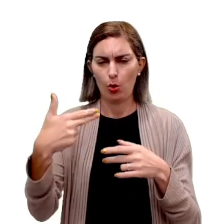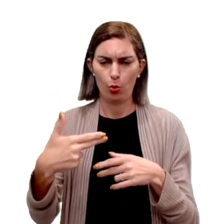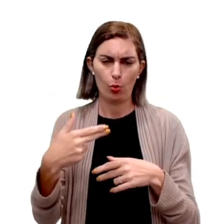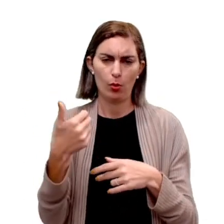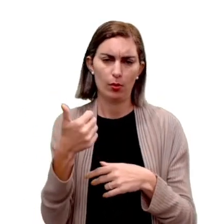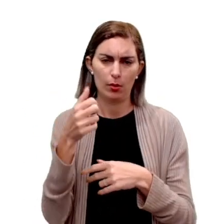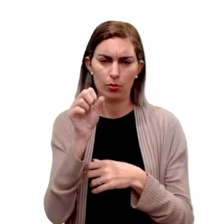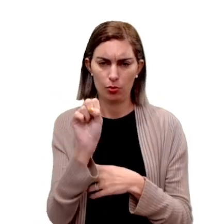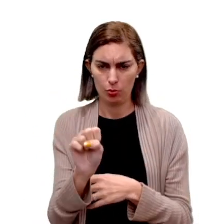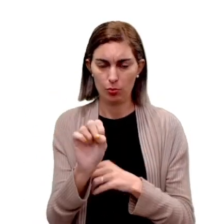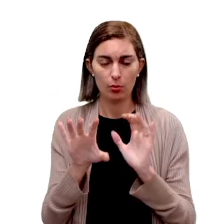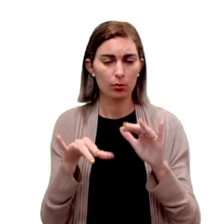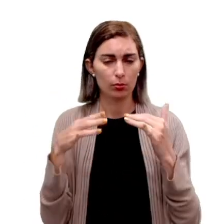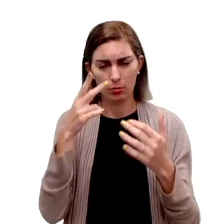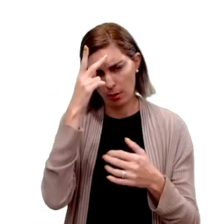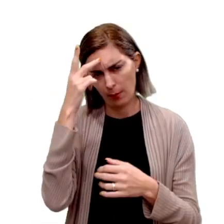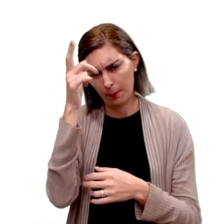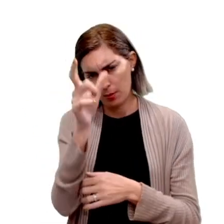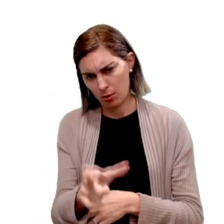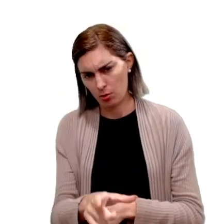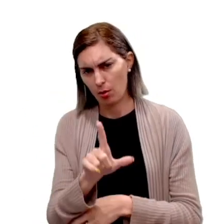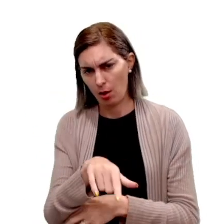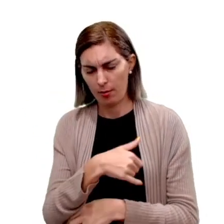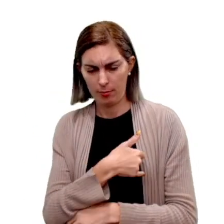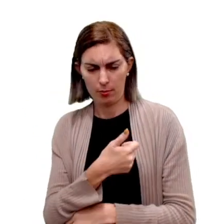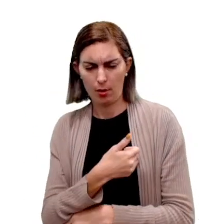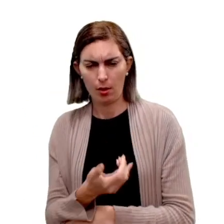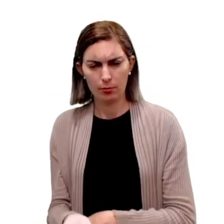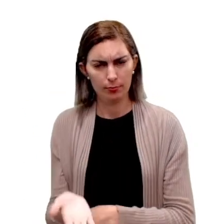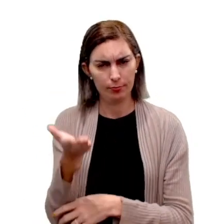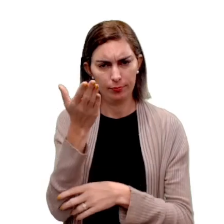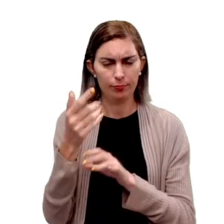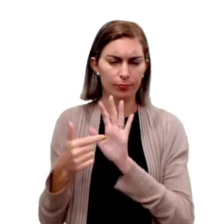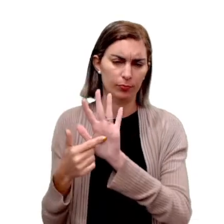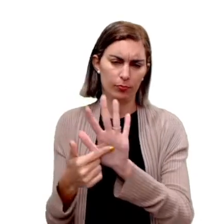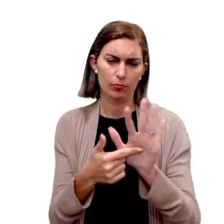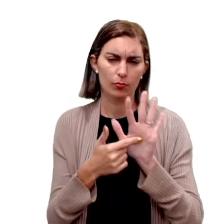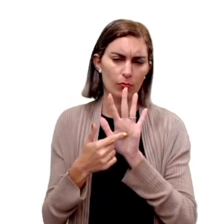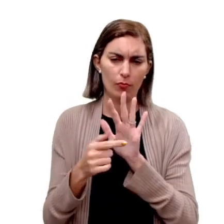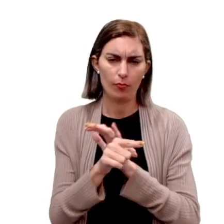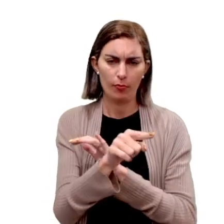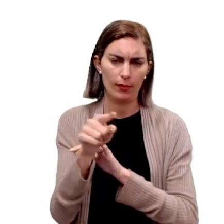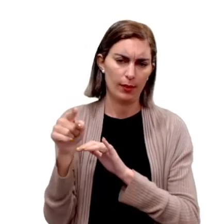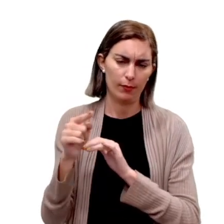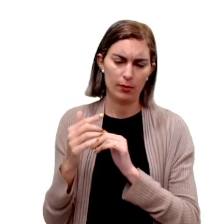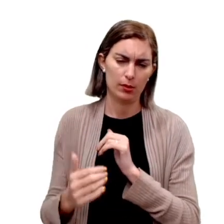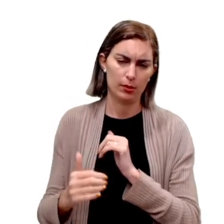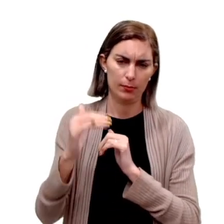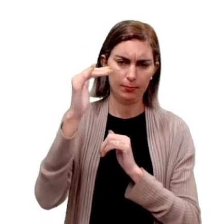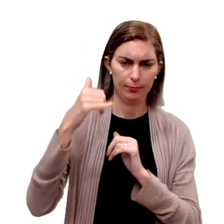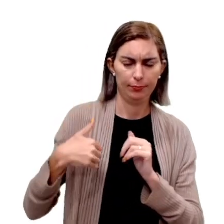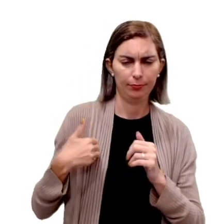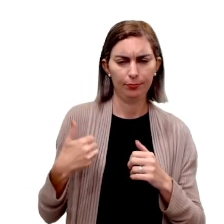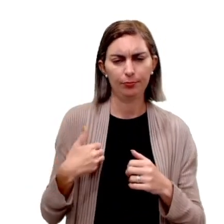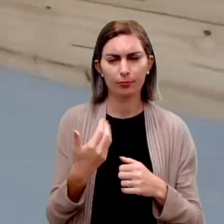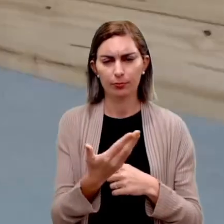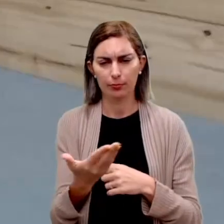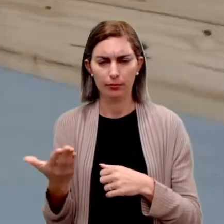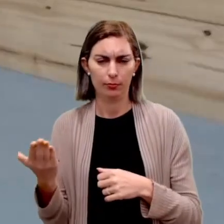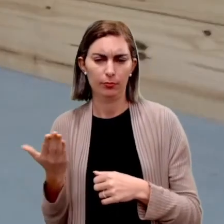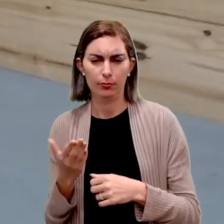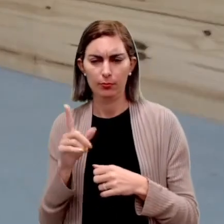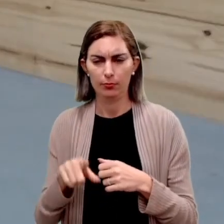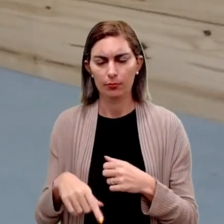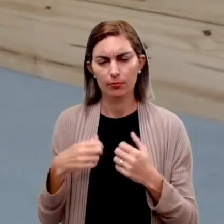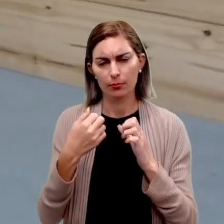18, então a pessoa é maior de idade. Mostre na tela "Você é maior de idade". Então esta é